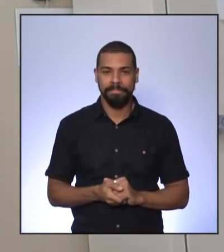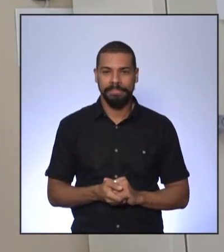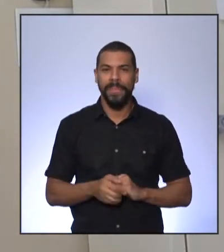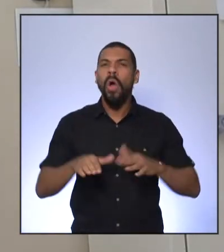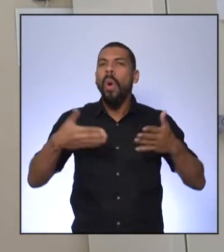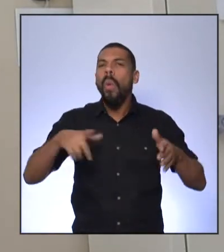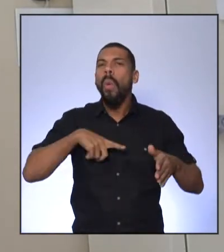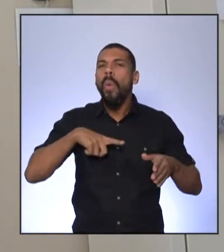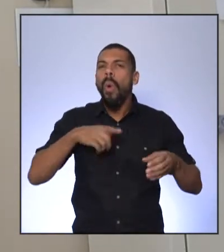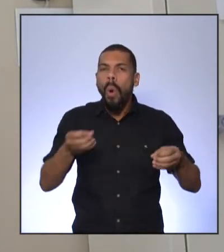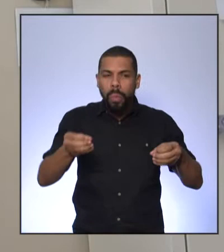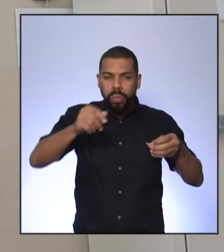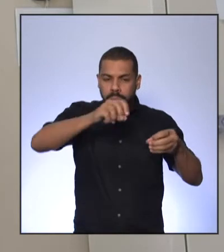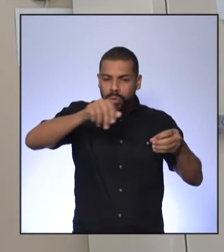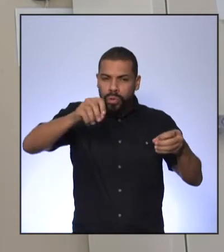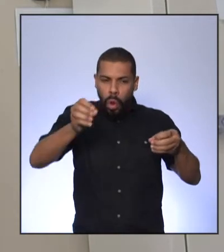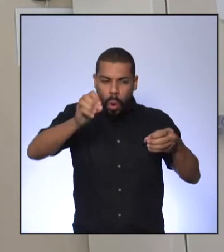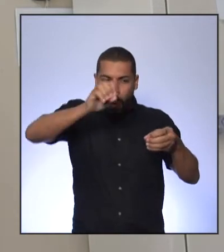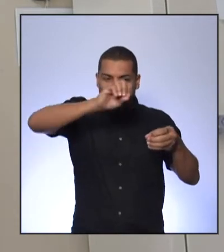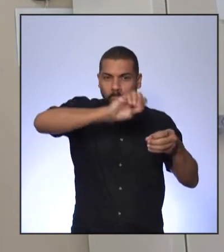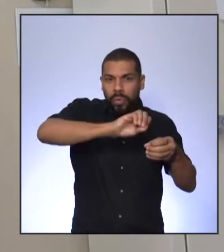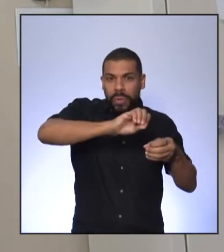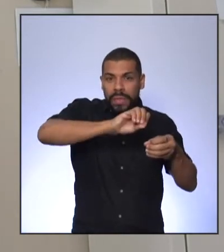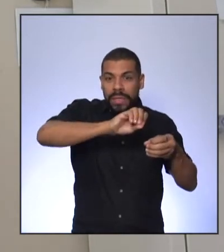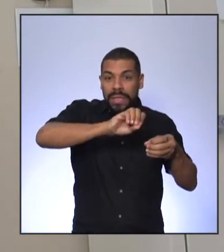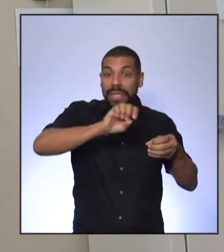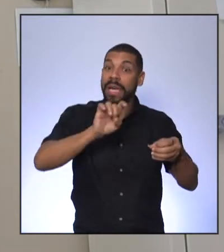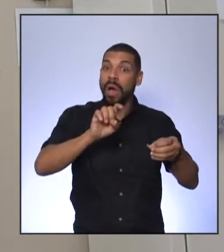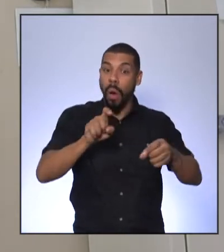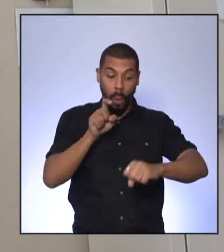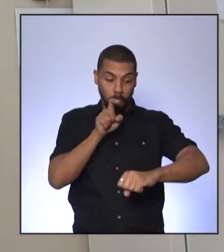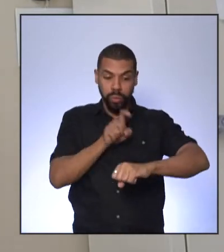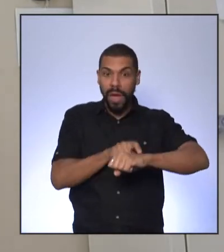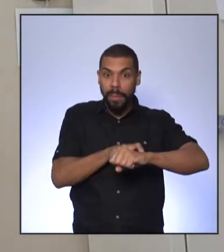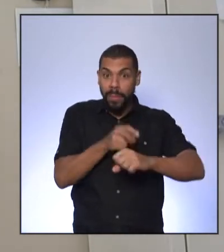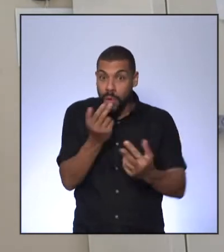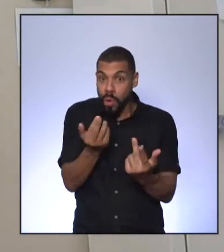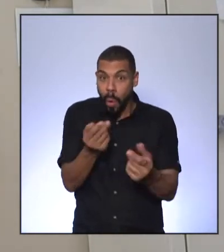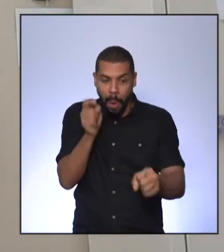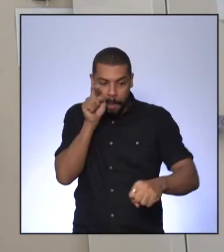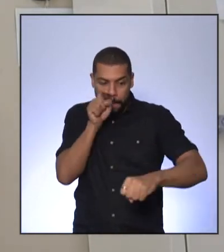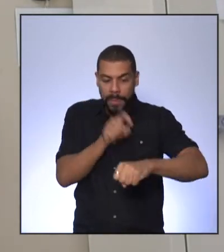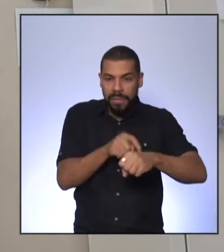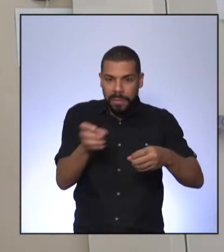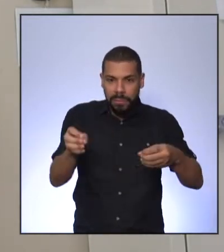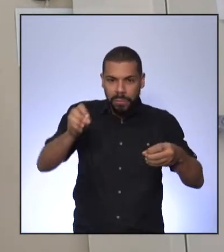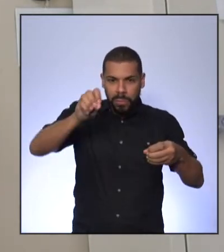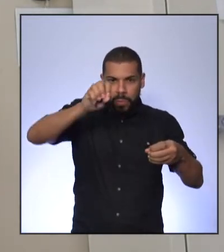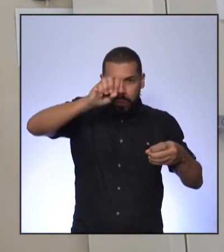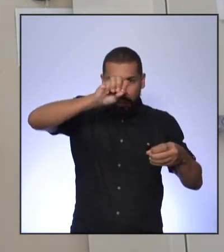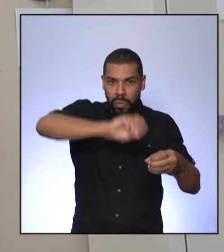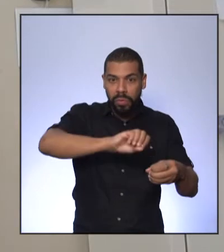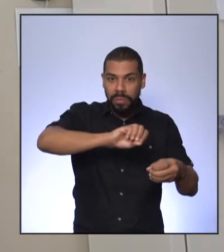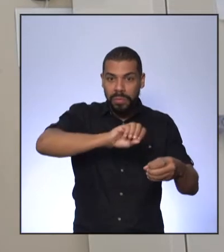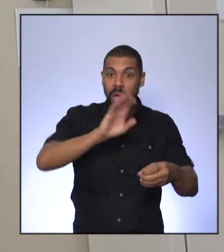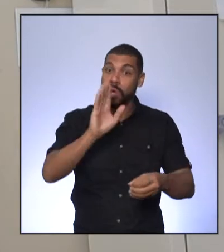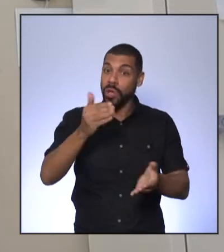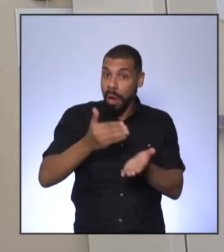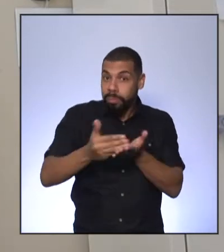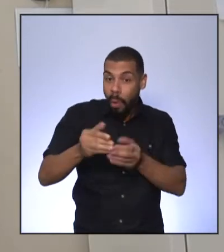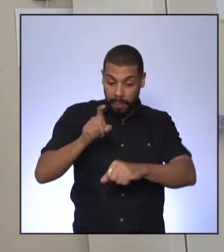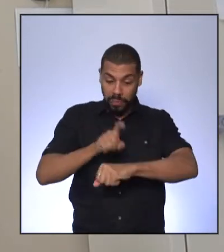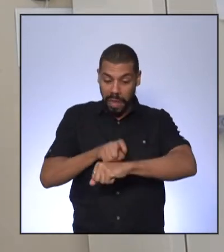Quando eu adicionar o meu bicarbonato de sódio, eu aciono o meu cronômetro. Então, adicionei,